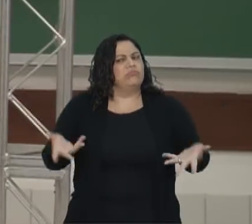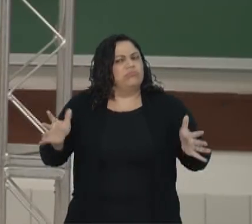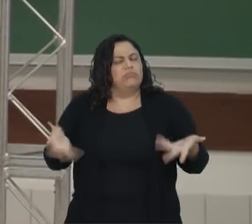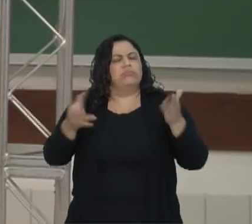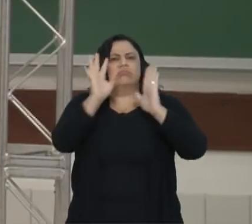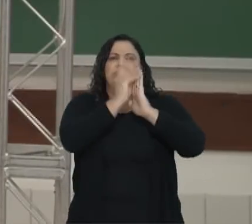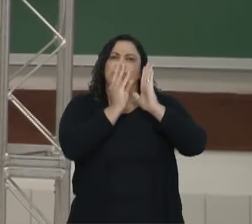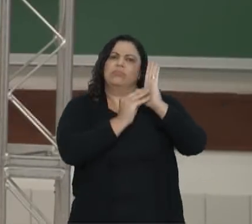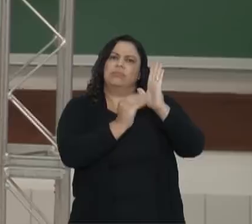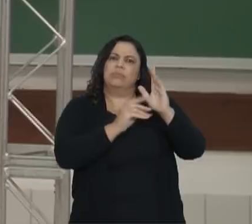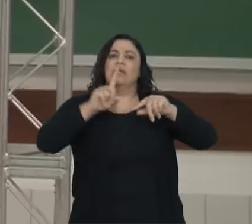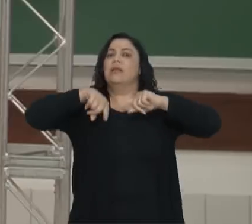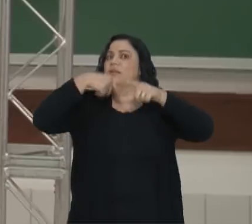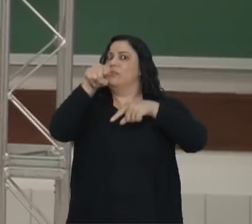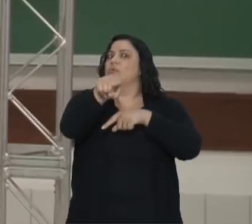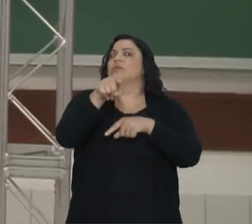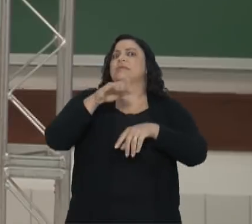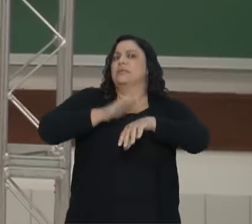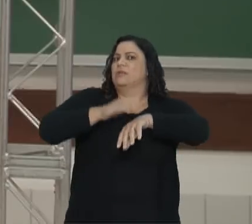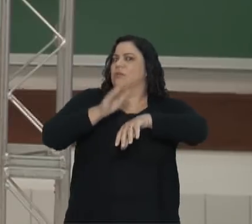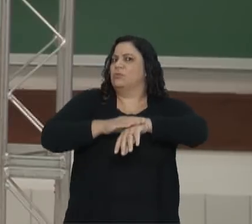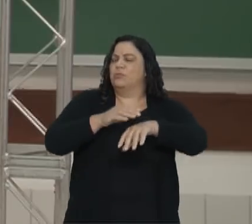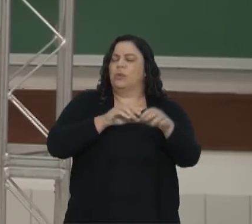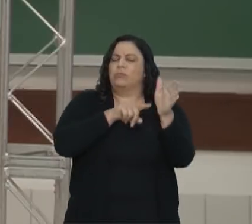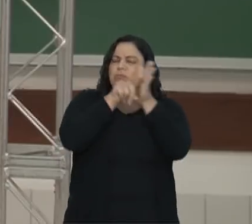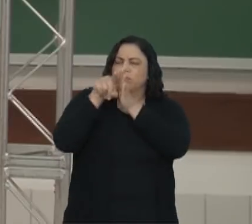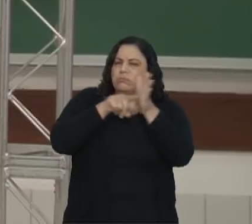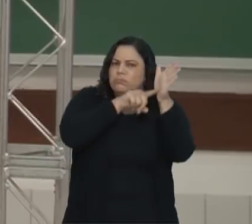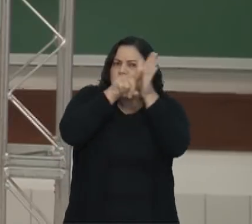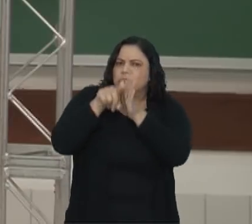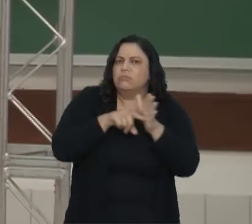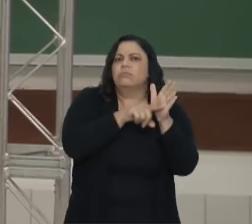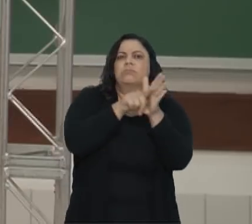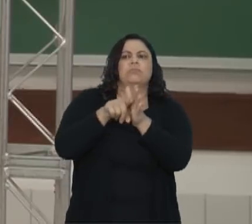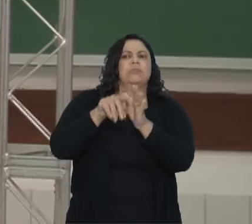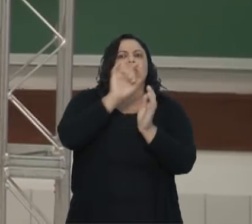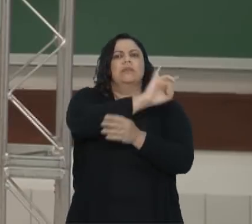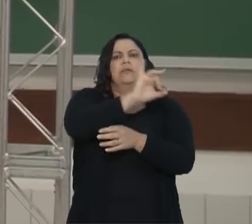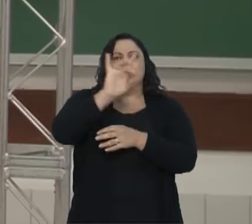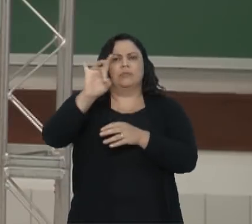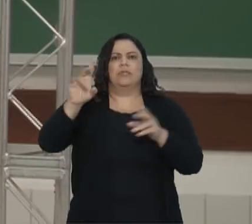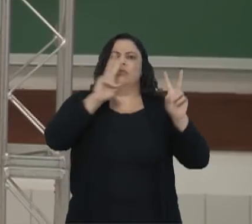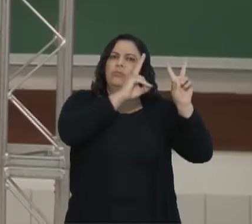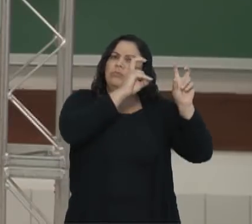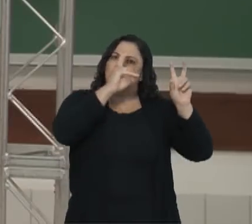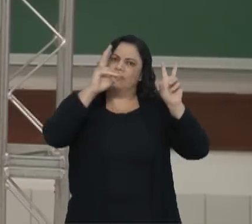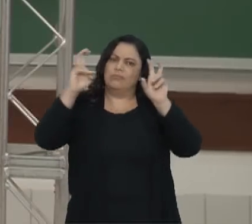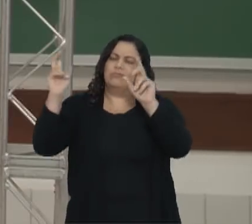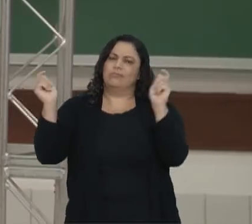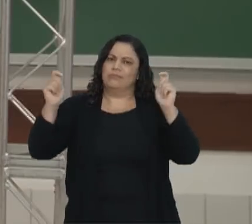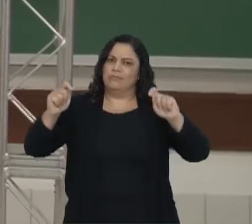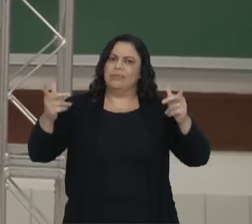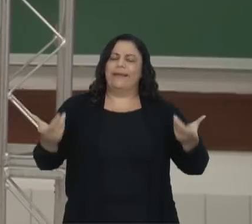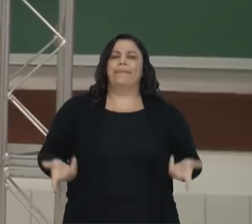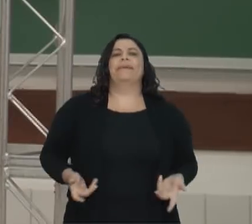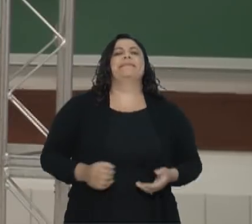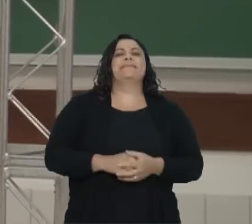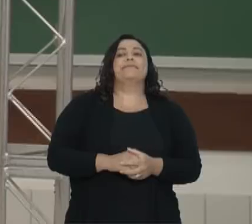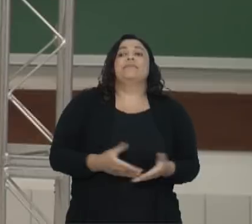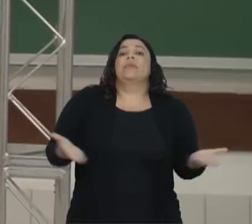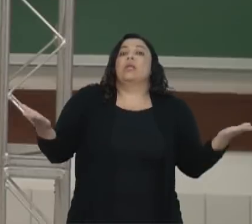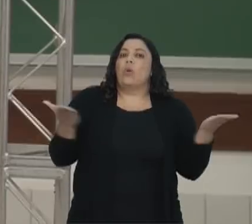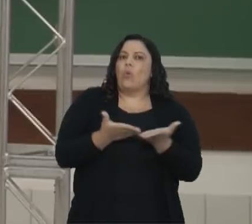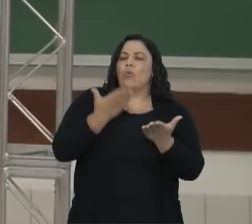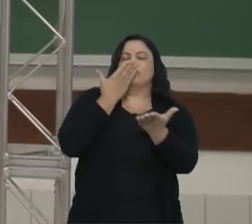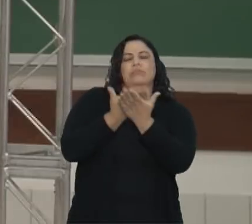conteúdo e depois vocês podem até aprofundar a leitura e a pesquisa sobre cada um dos assuntos que nós trabalhamos aqui. Então hoje, uma